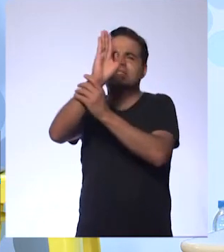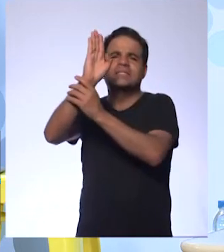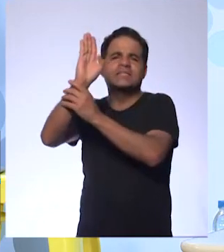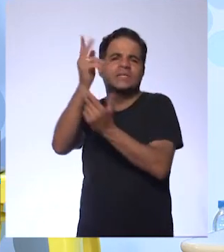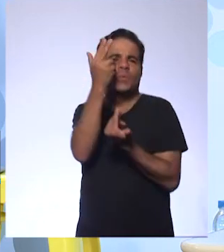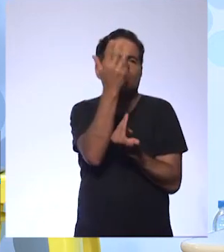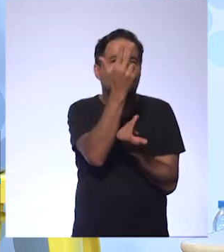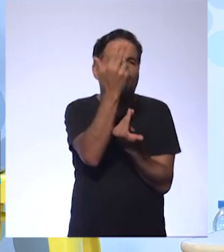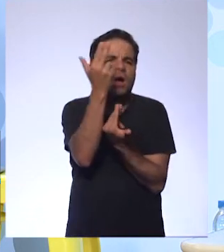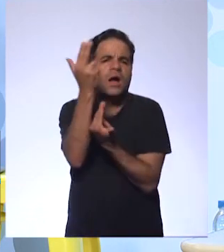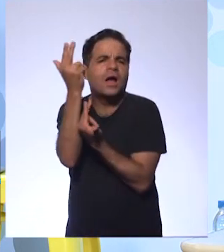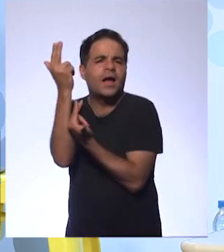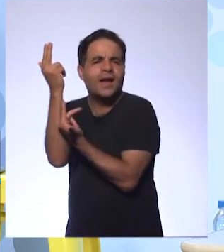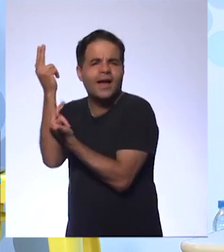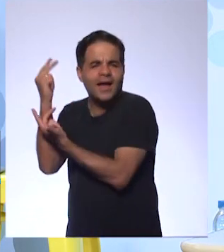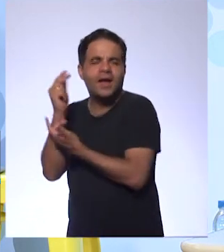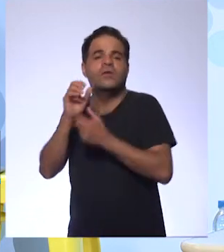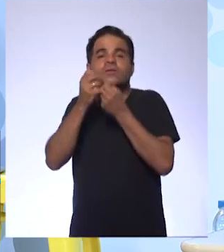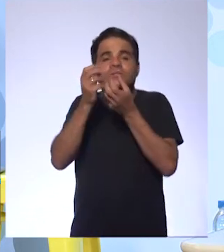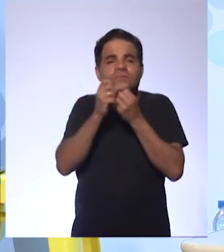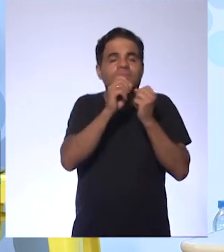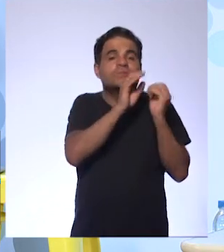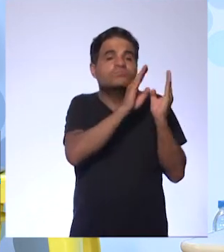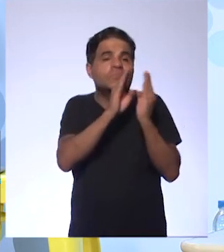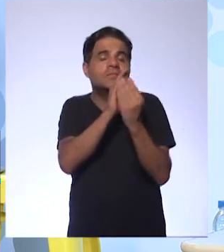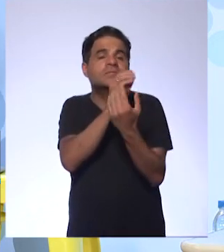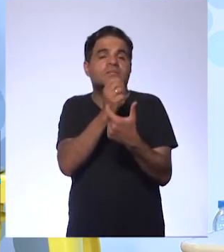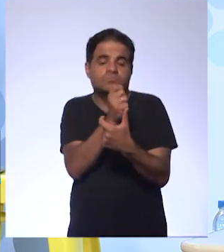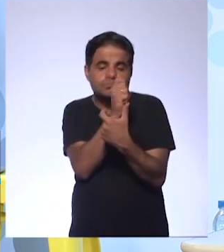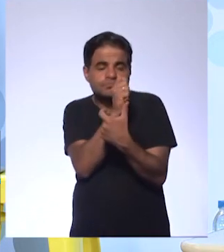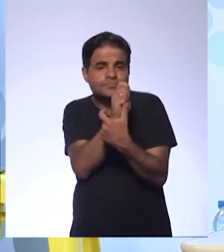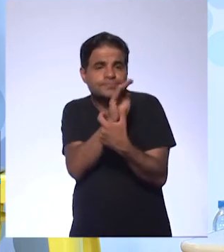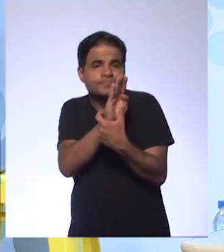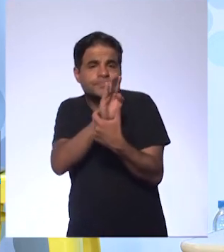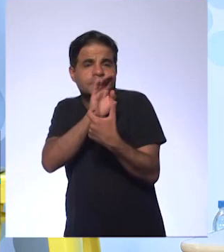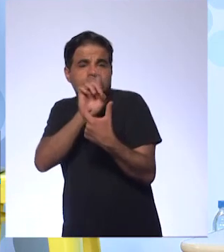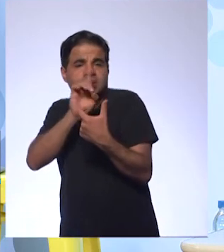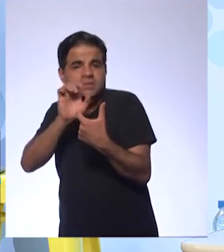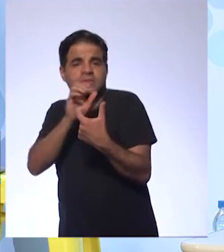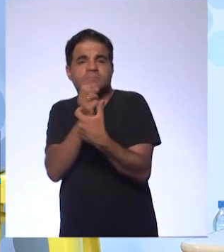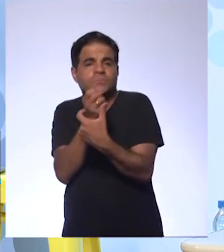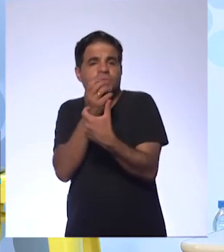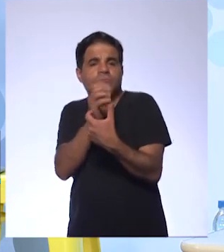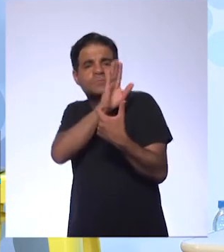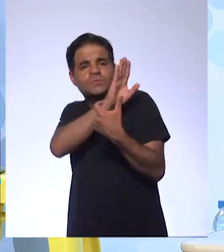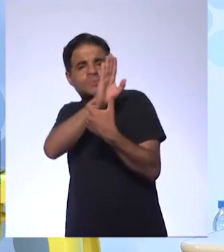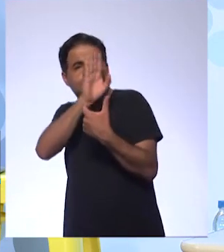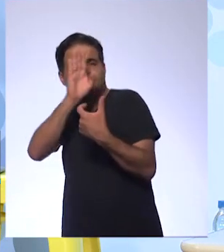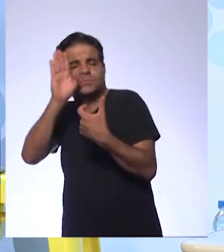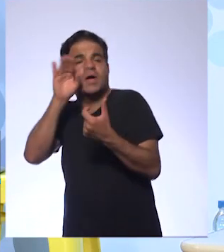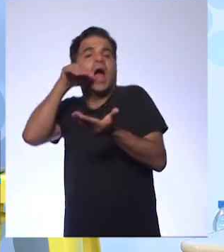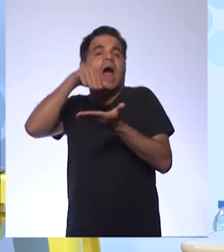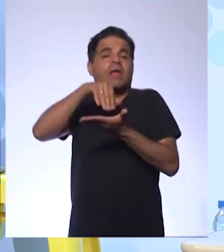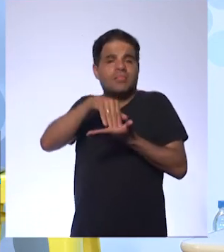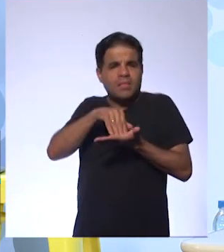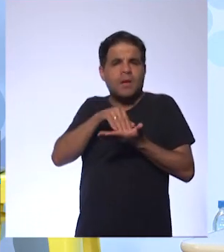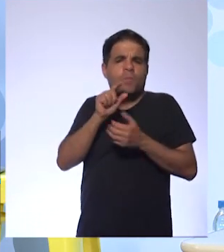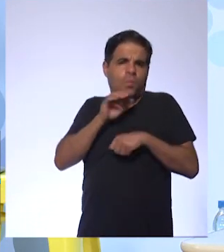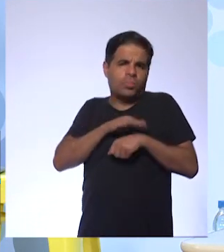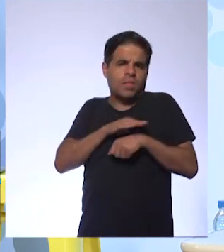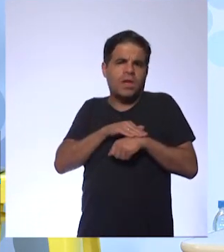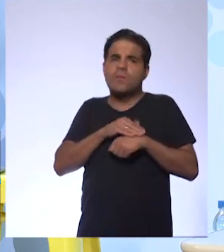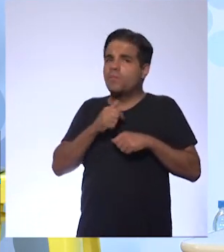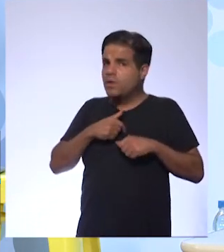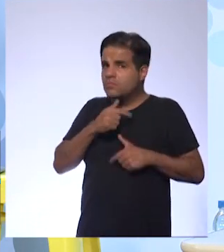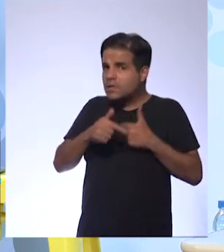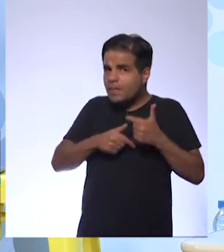as informações estão organizadas em ordem alfabética. Isso era uma enciclopédia. Então, vocês vejam que até pouco tempo atrás, eu mesma já fiz